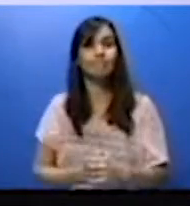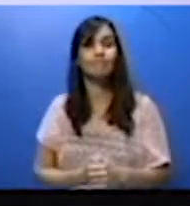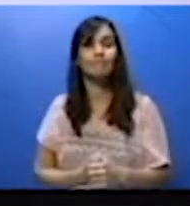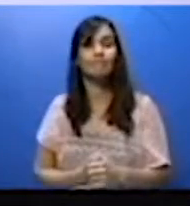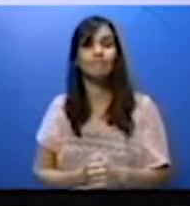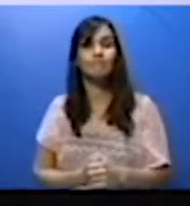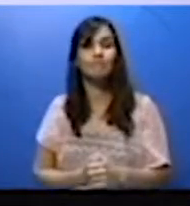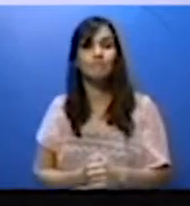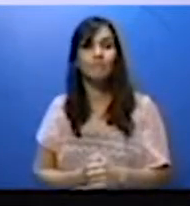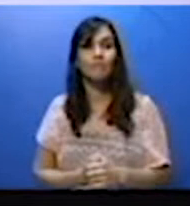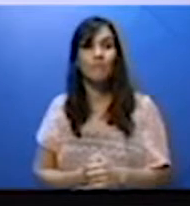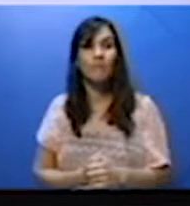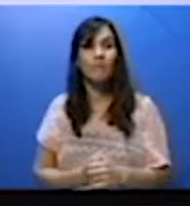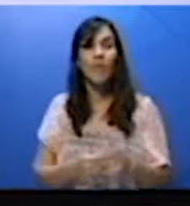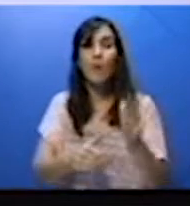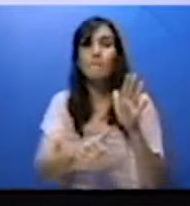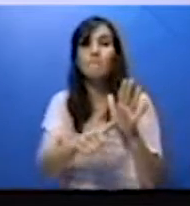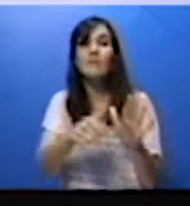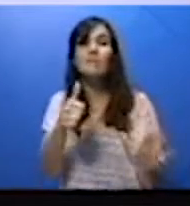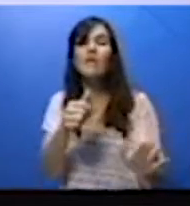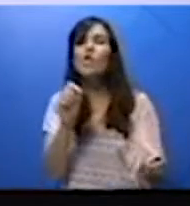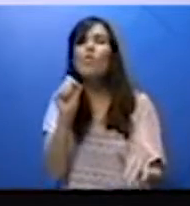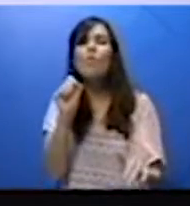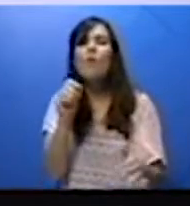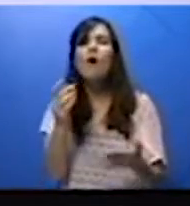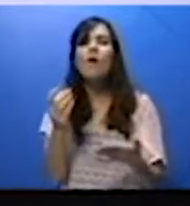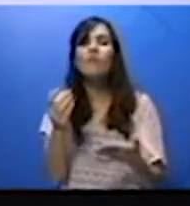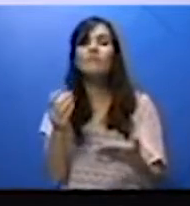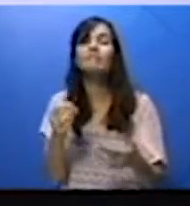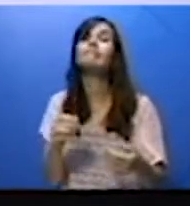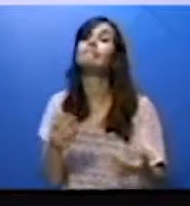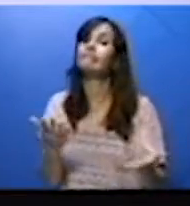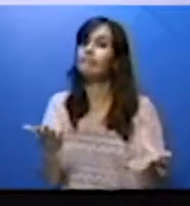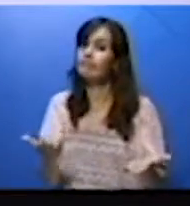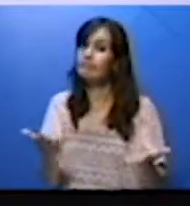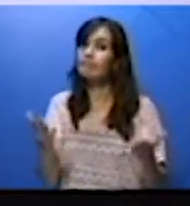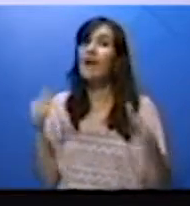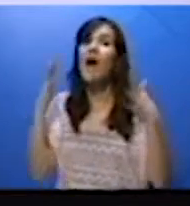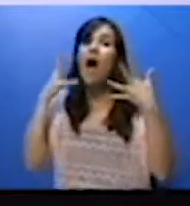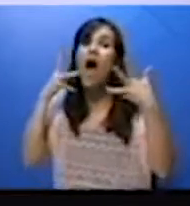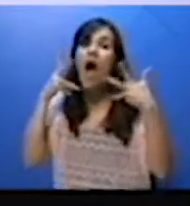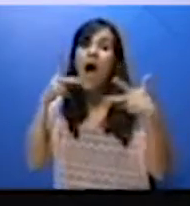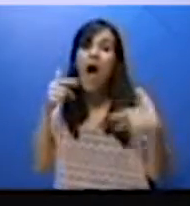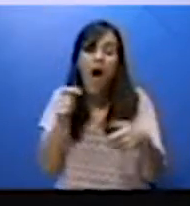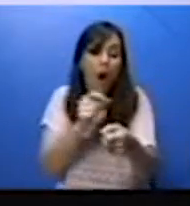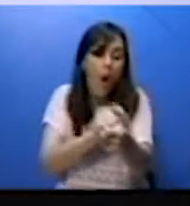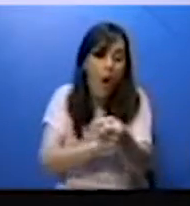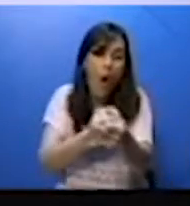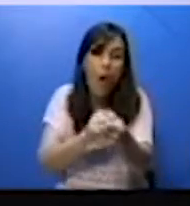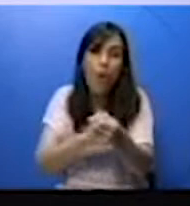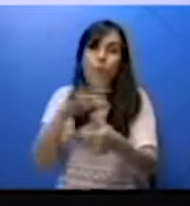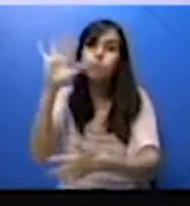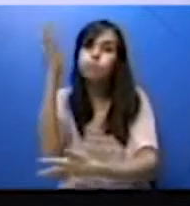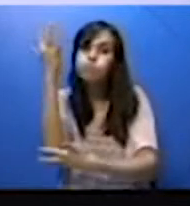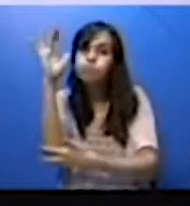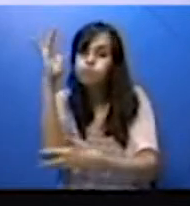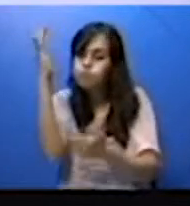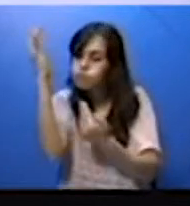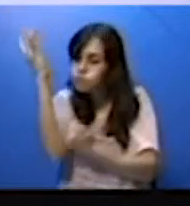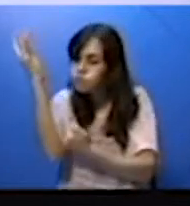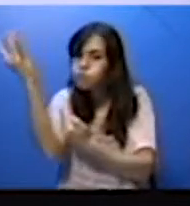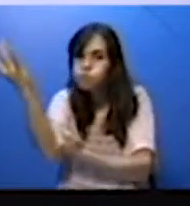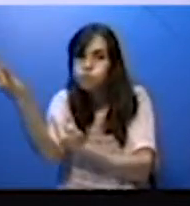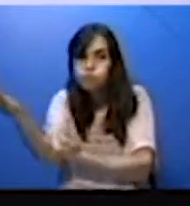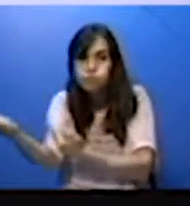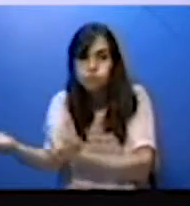então o primeiro fato olha lá foi a monta né a onça estava cortando é